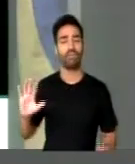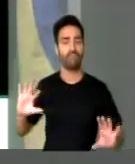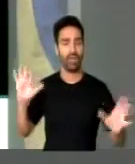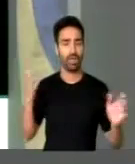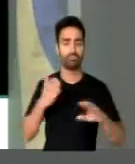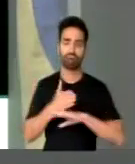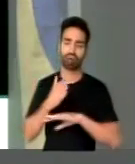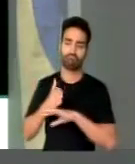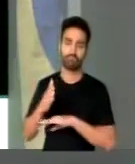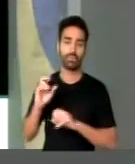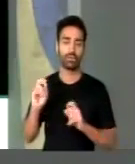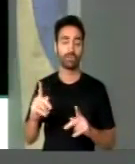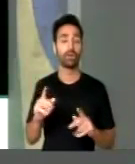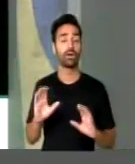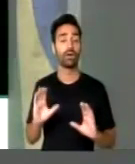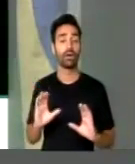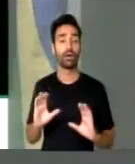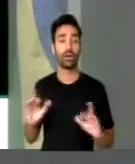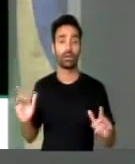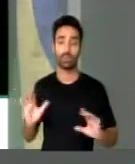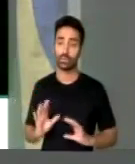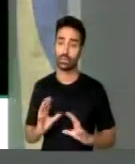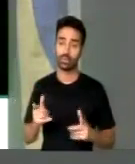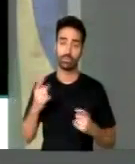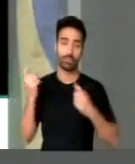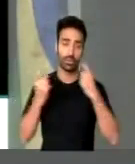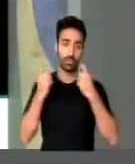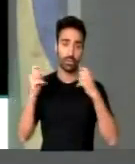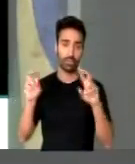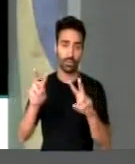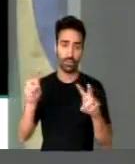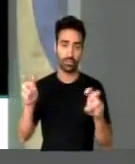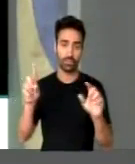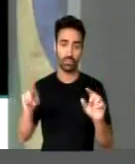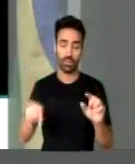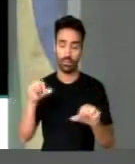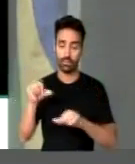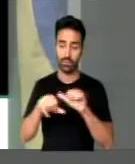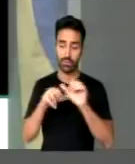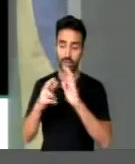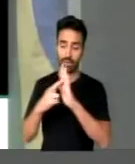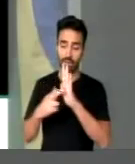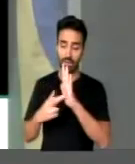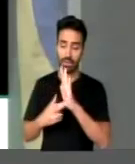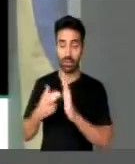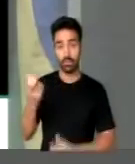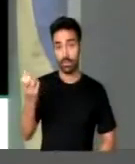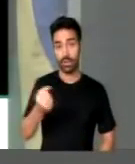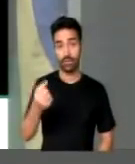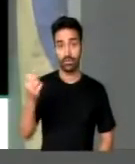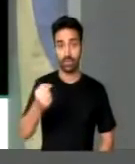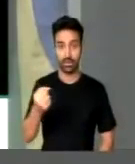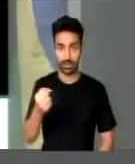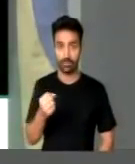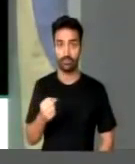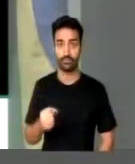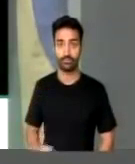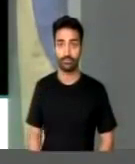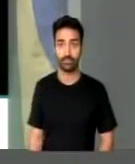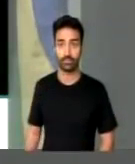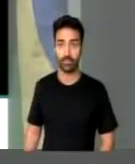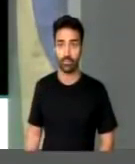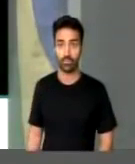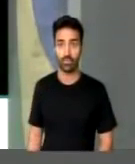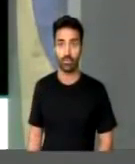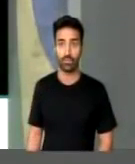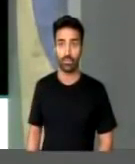é claro que o assunto que tem é sobre a reforma previdenciária, a reforma que está